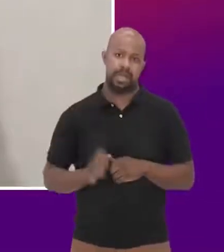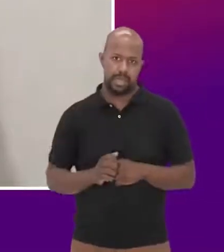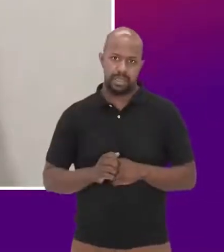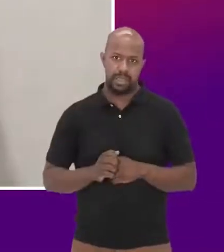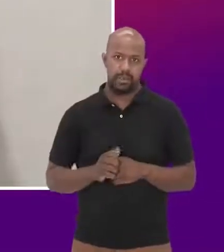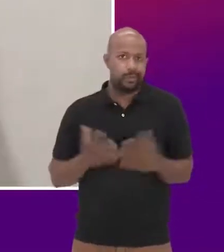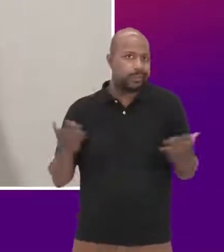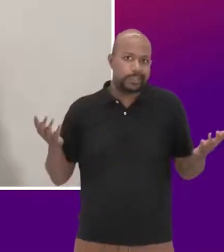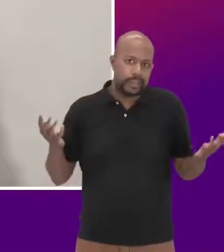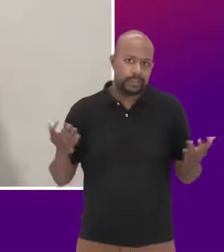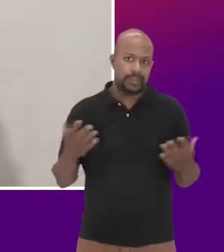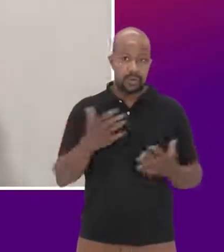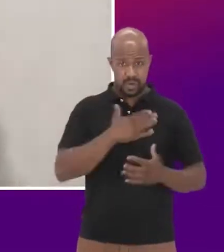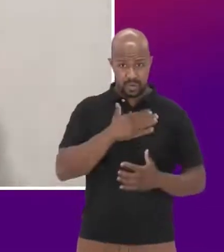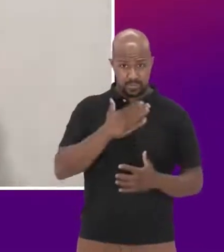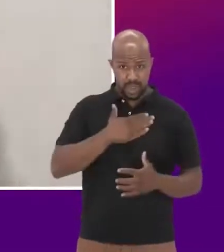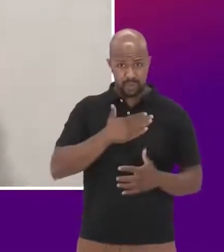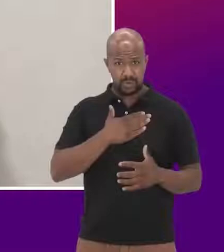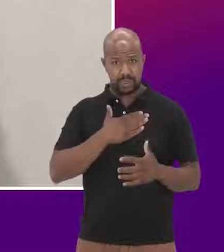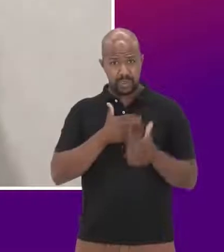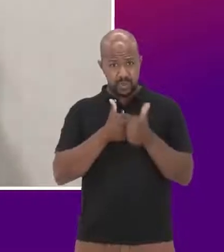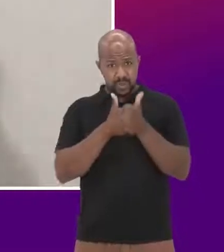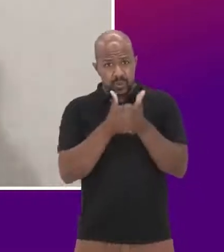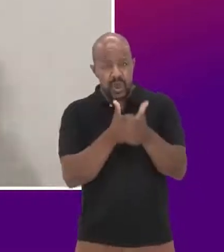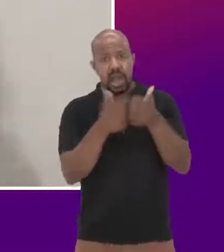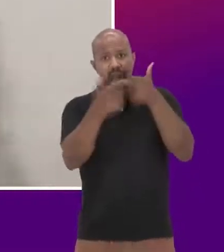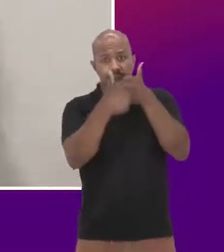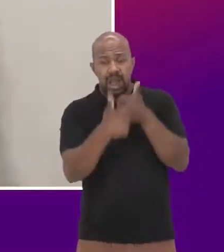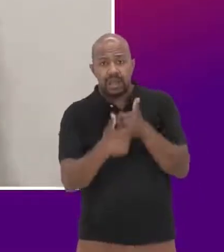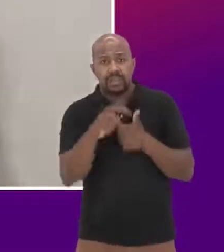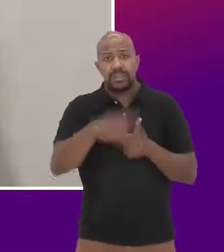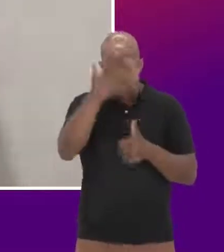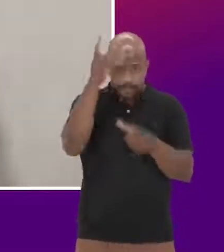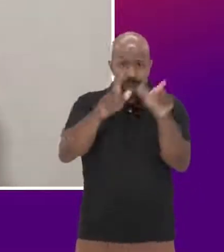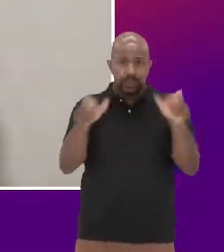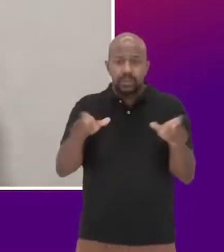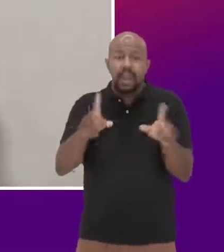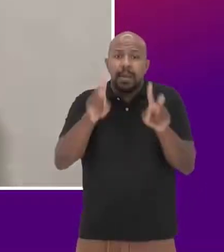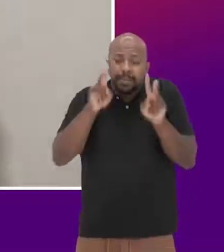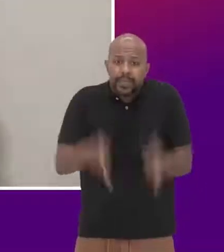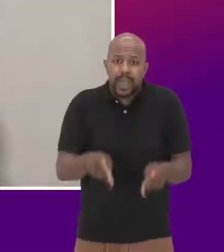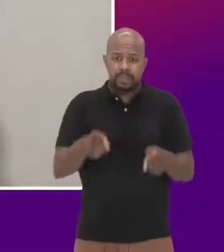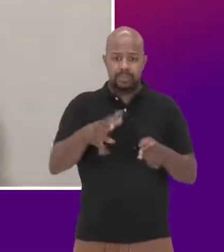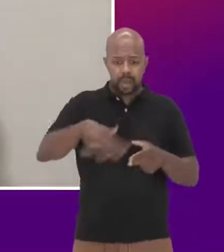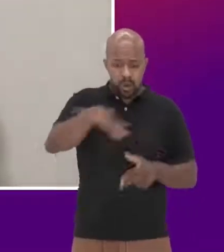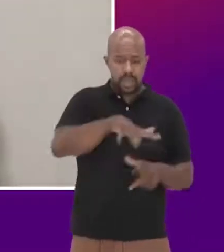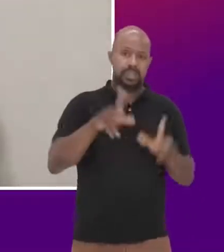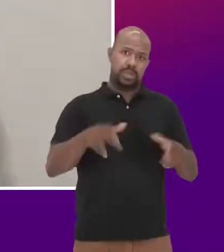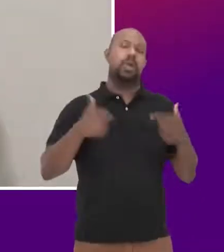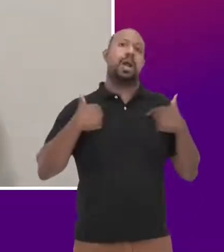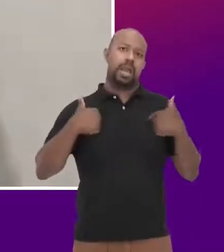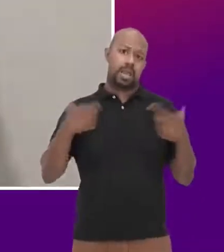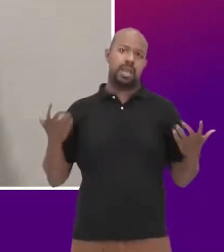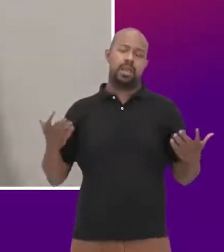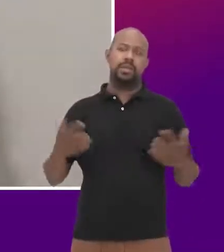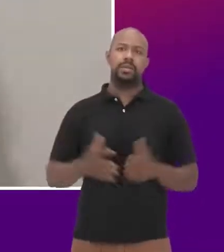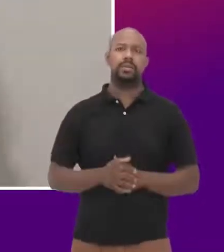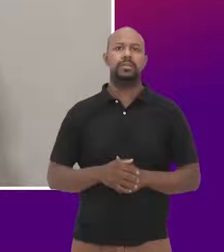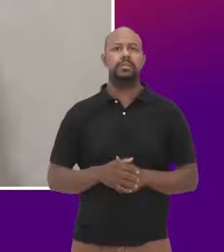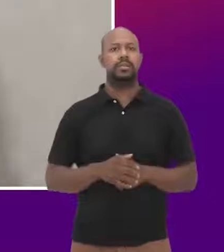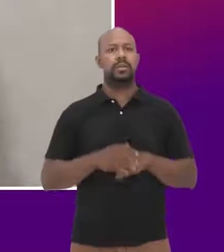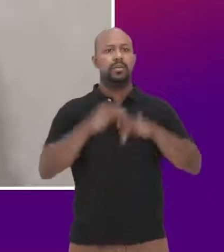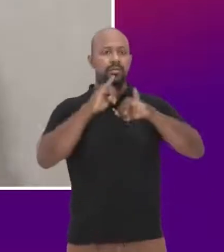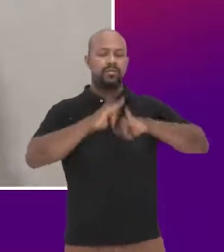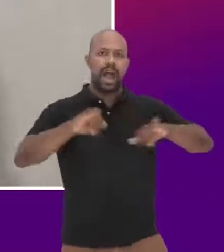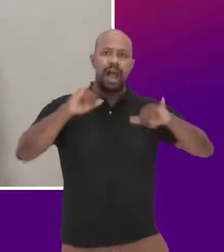Ou seja, os meus seguidores são as pessoas que também estão na mesma situação que eu. Então, falar